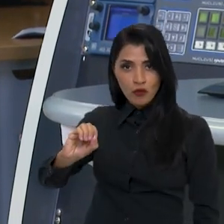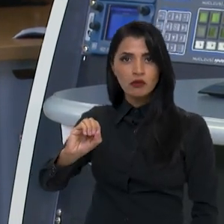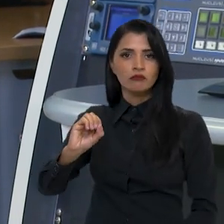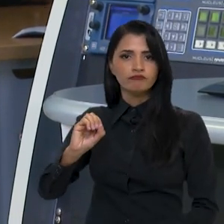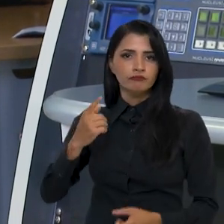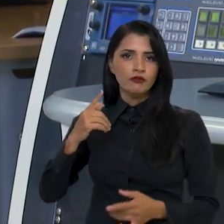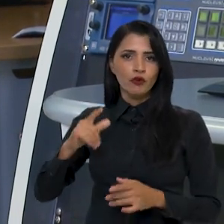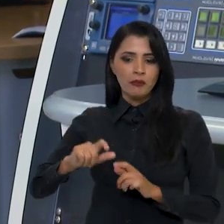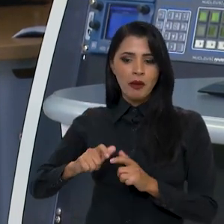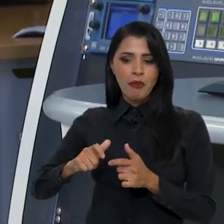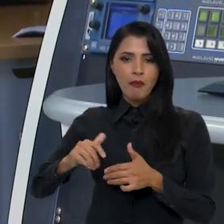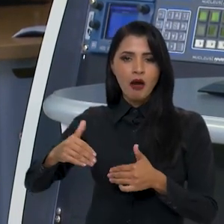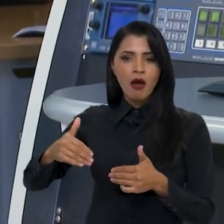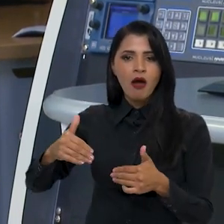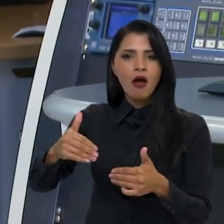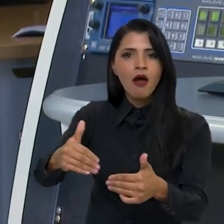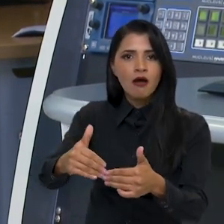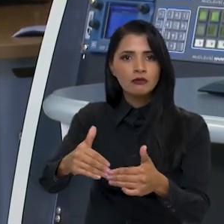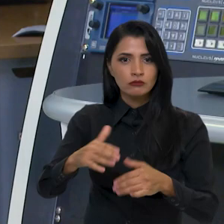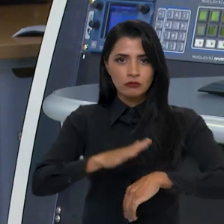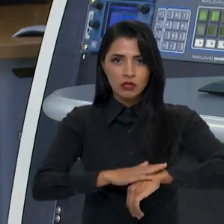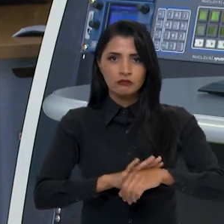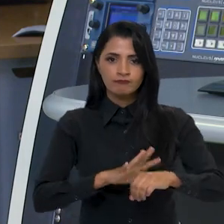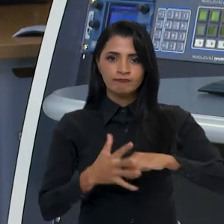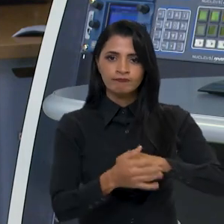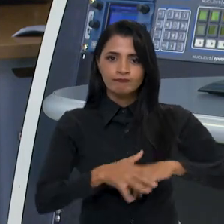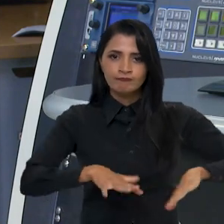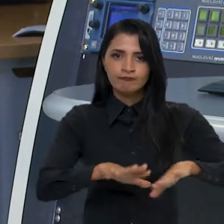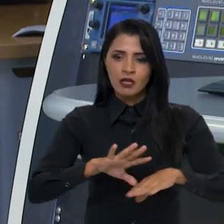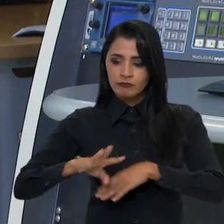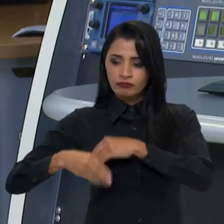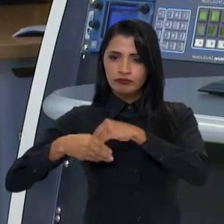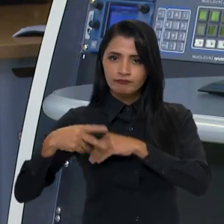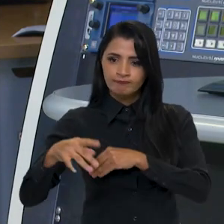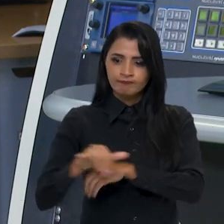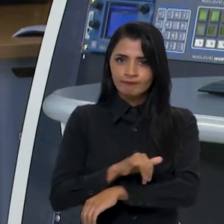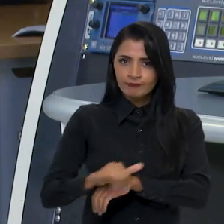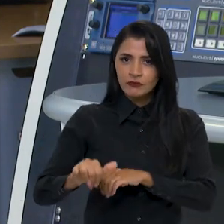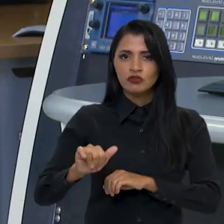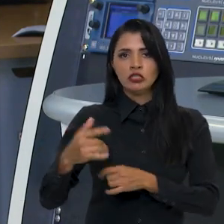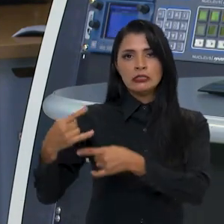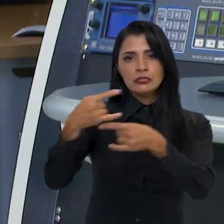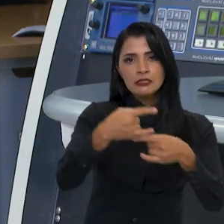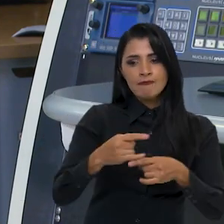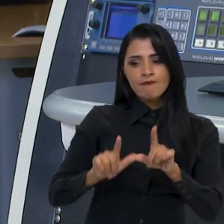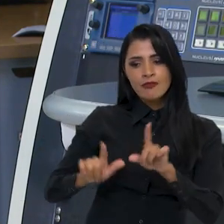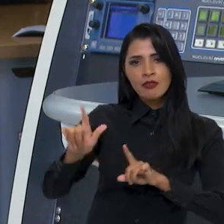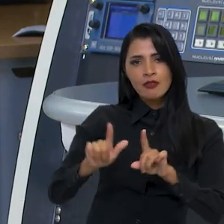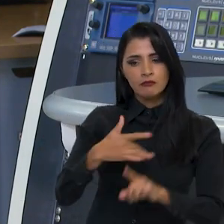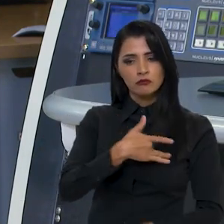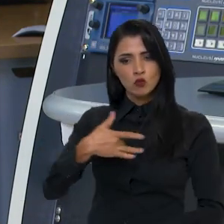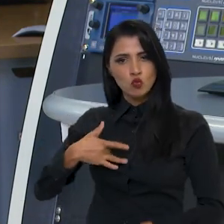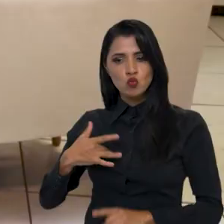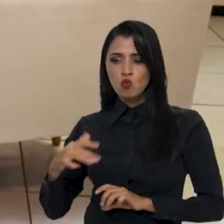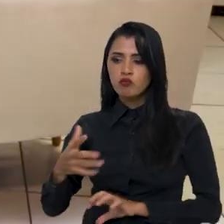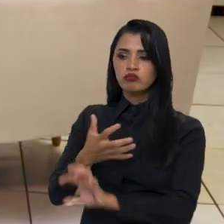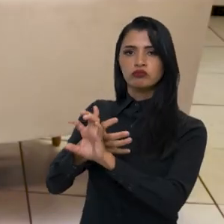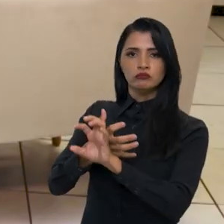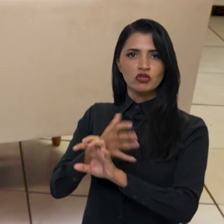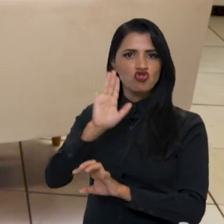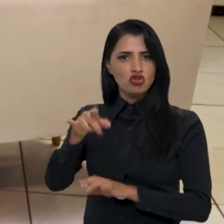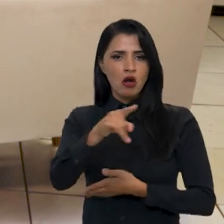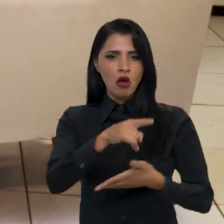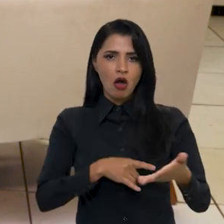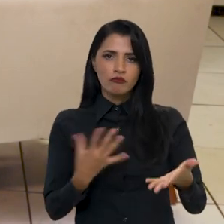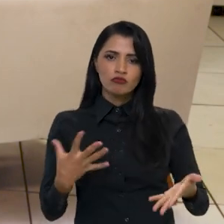foi avançando gradualmente. Quando chegou a pandemia, eles implementaram ações de telesaúde e, como já tinham o